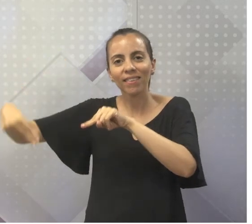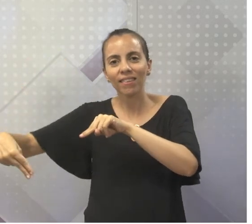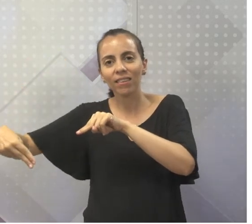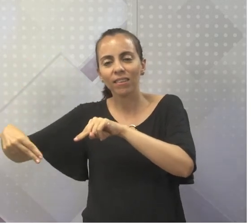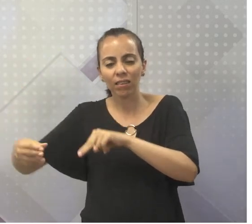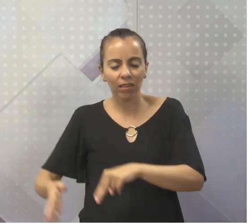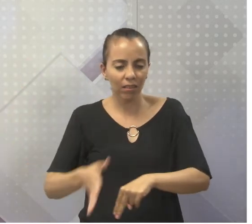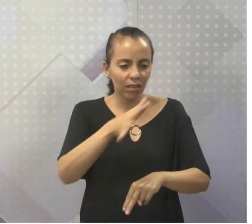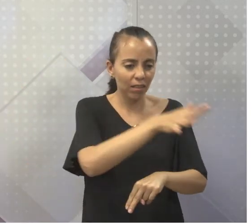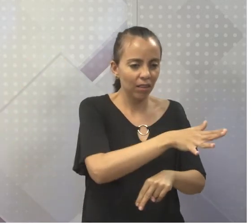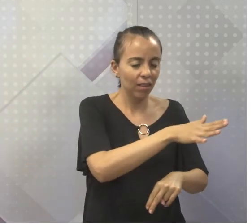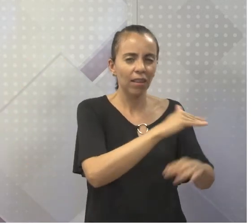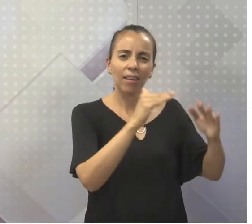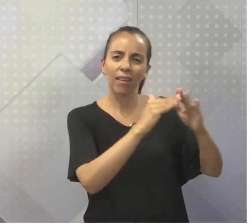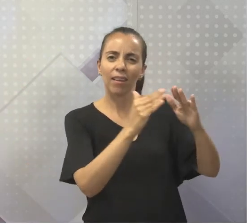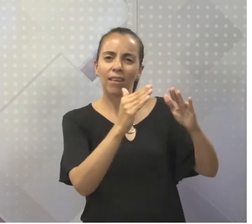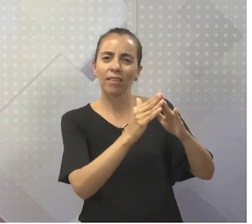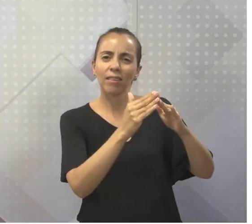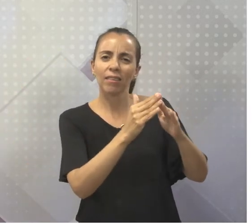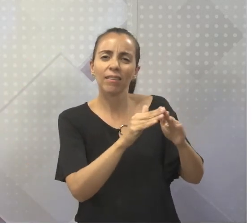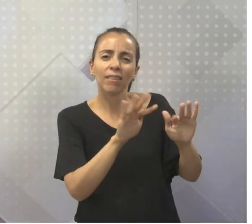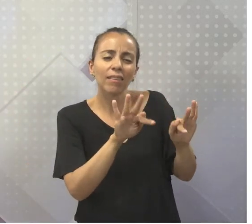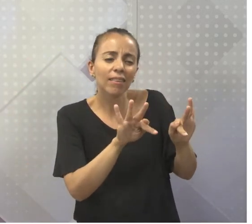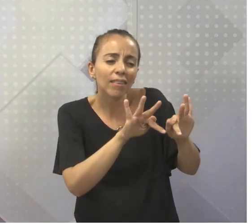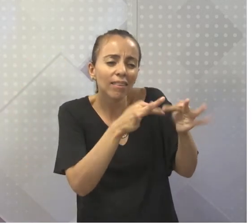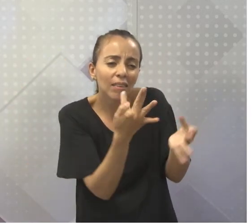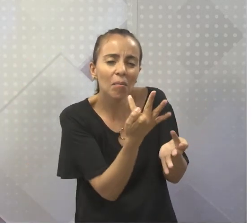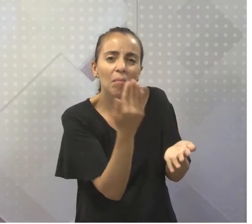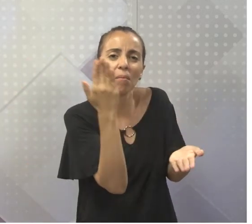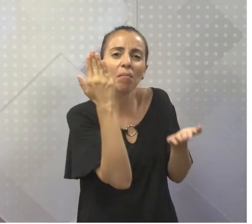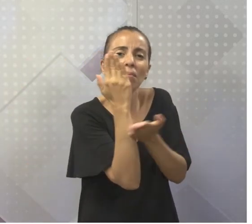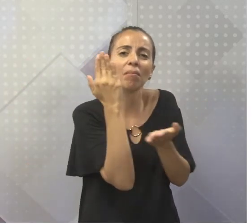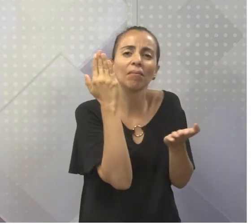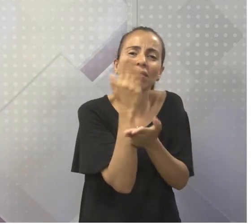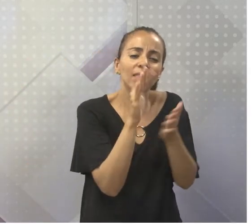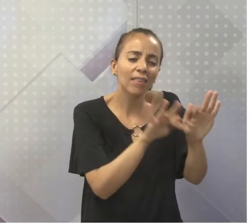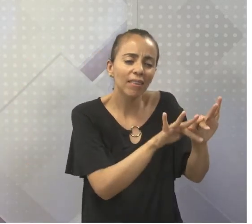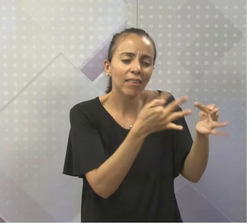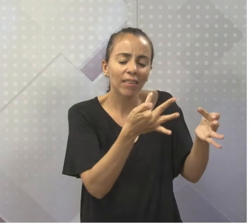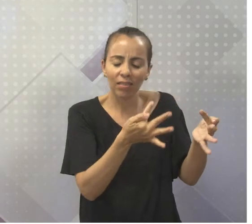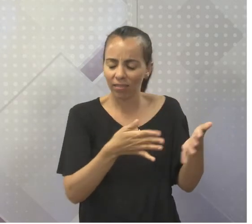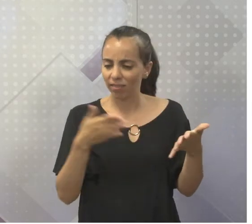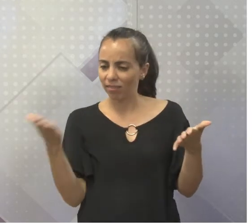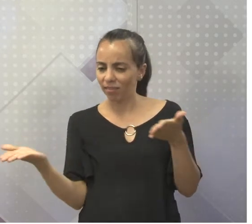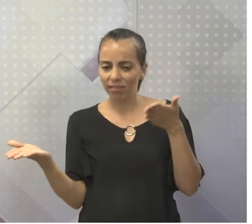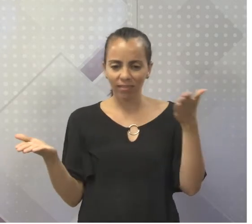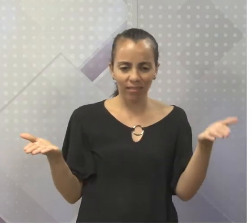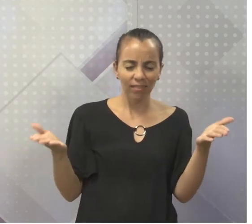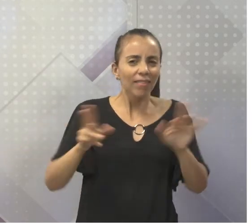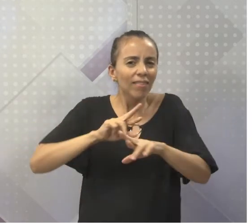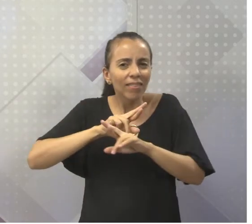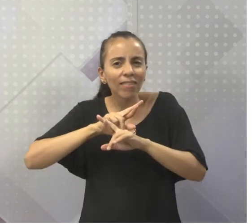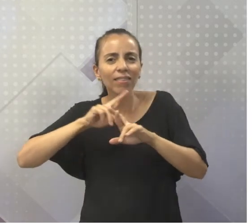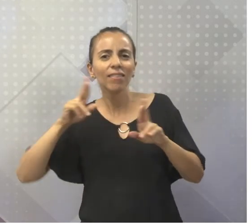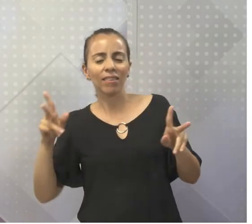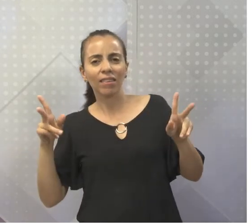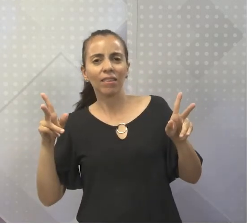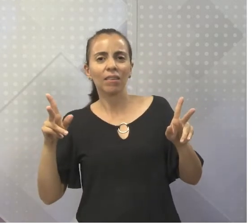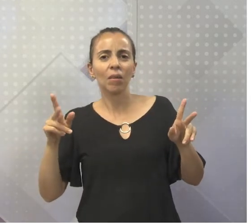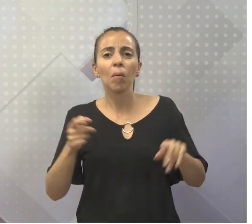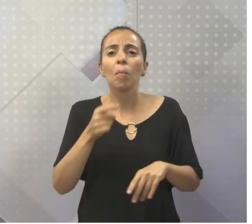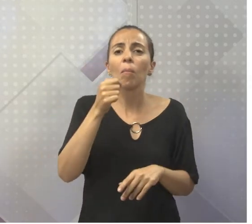né ó consumo exagerado de poucos ó olha o que a galera com sobra assim mas